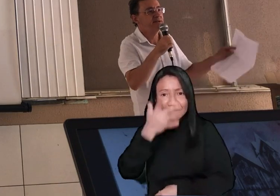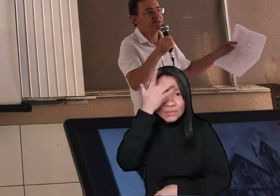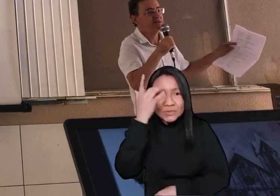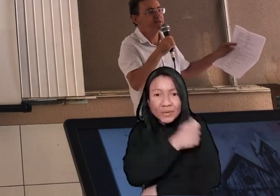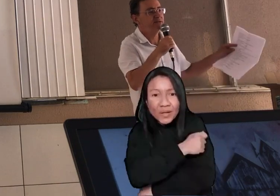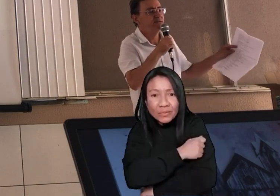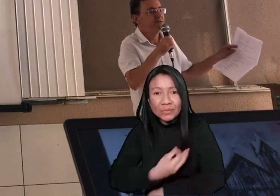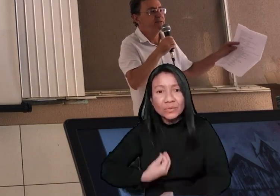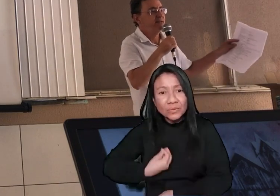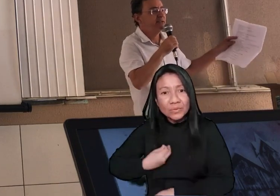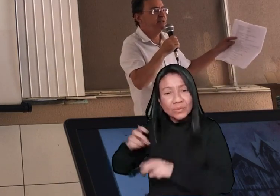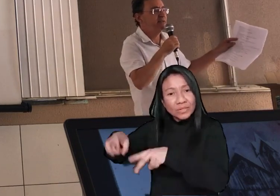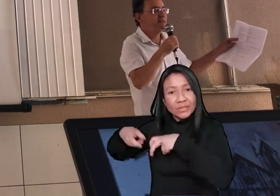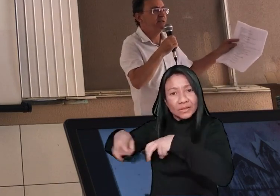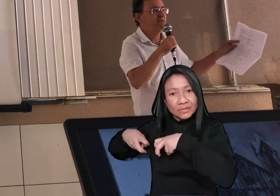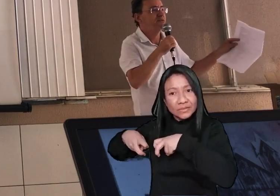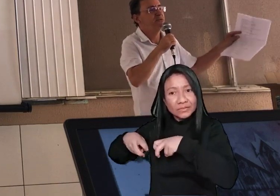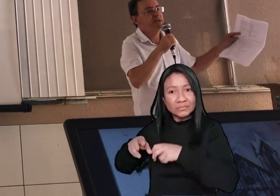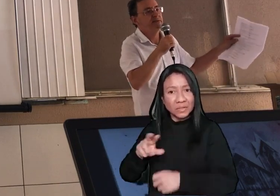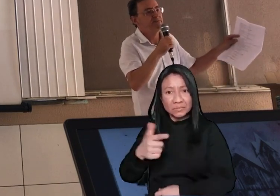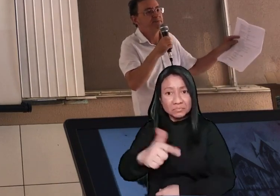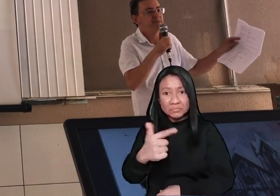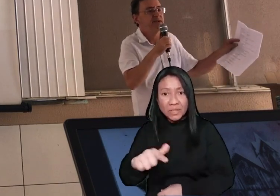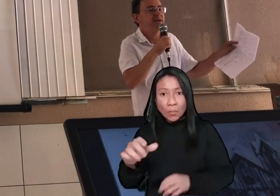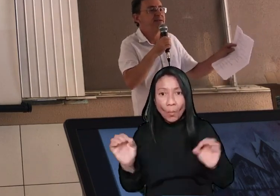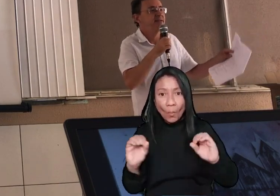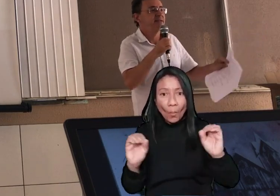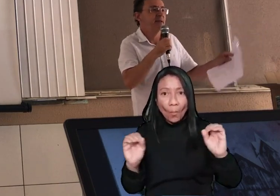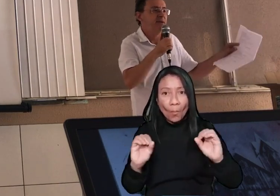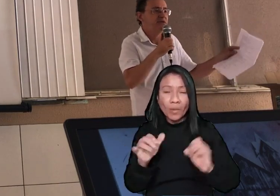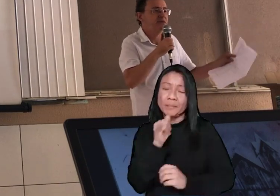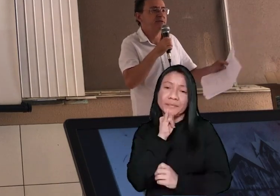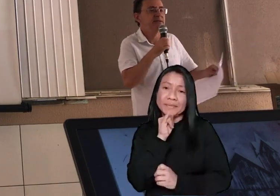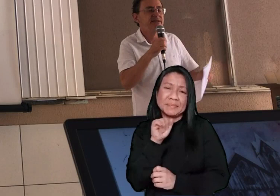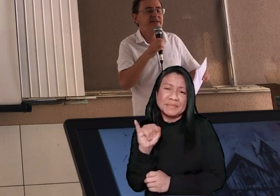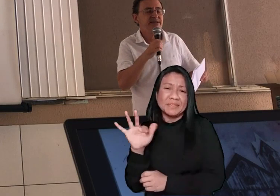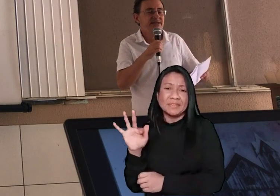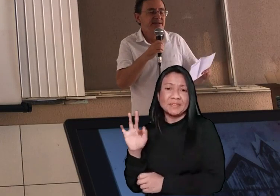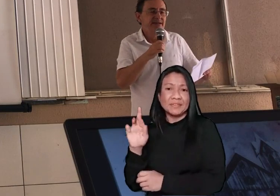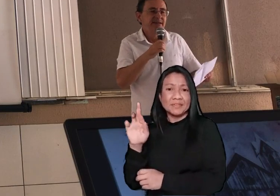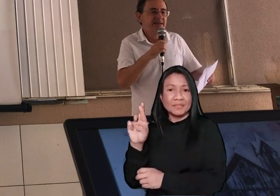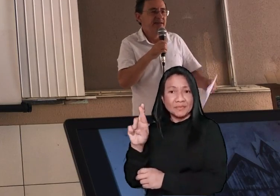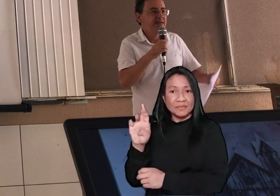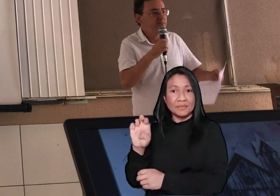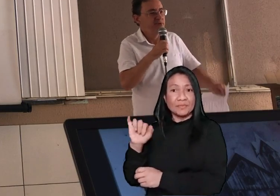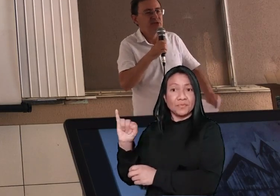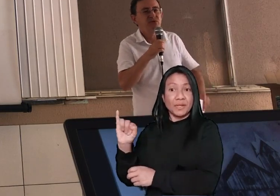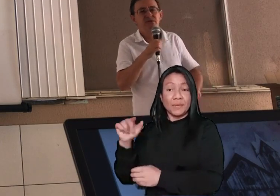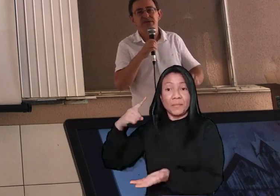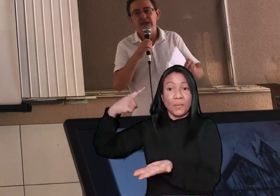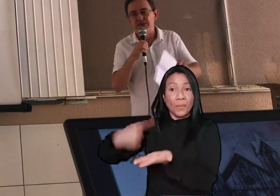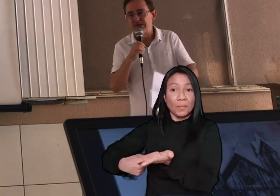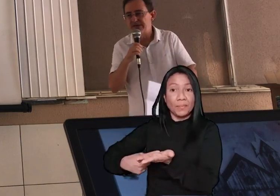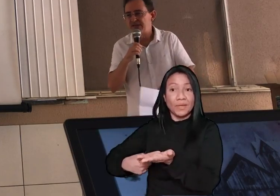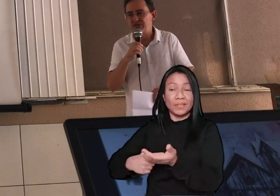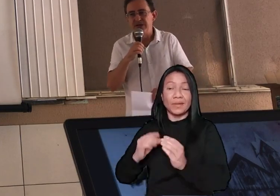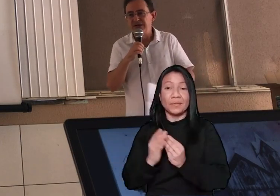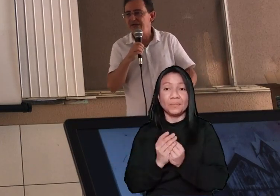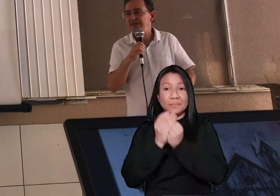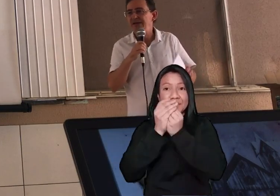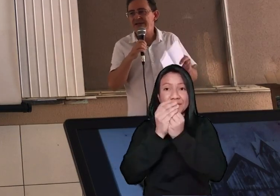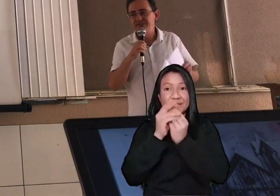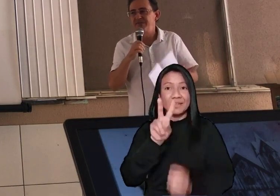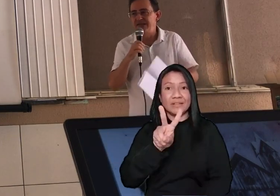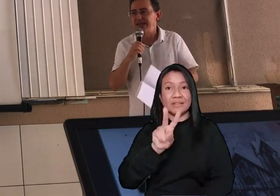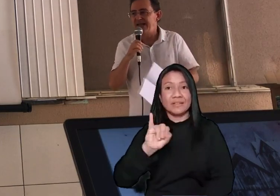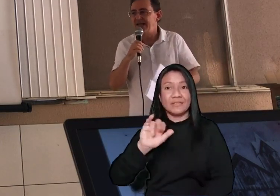missa lá aqui na Vila Rio Tuna, tá? Que é pertinho daqui, ele podia chover, podia fazer